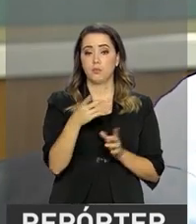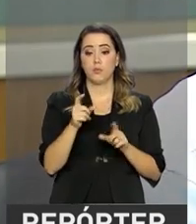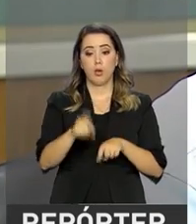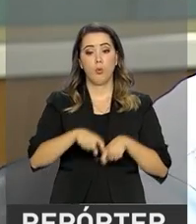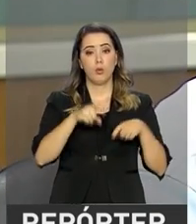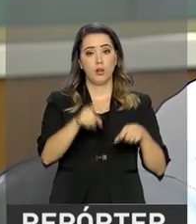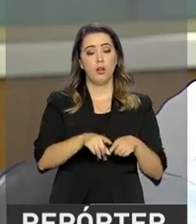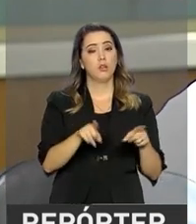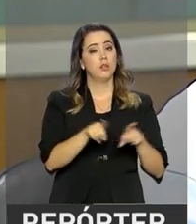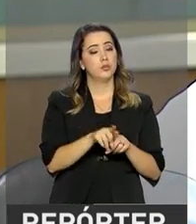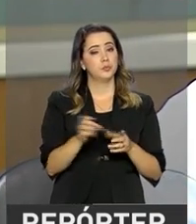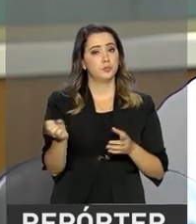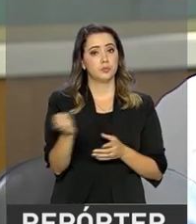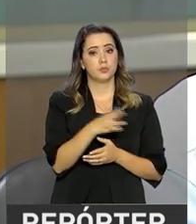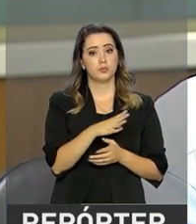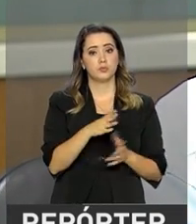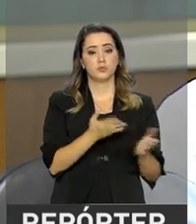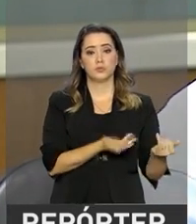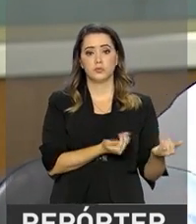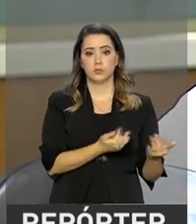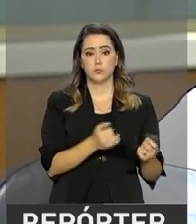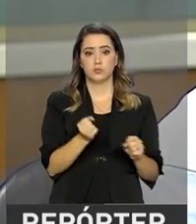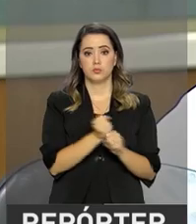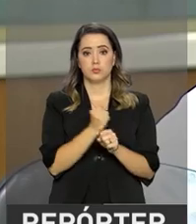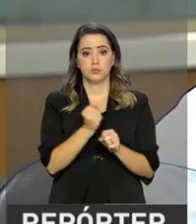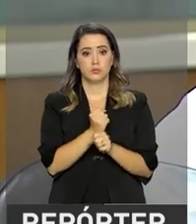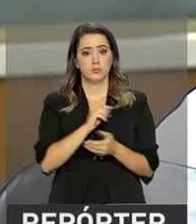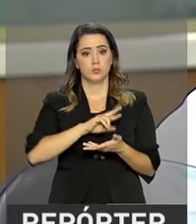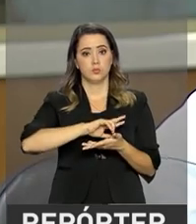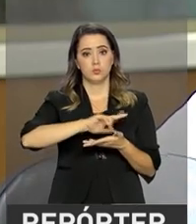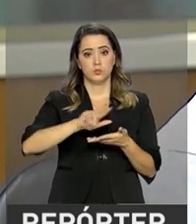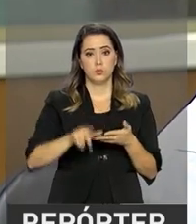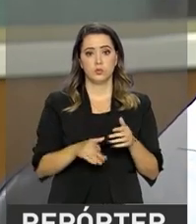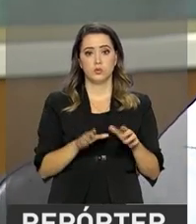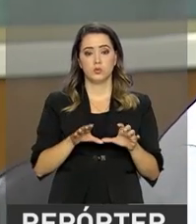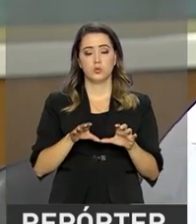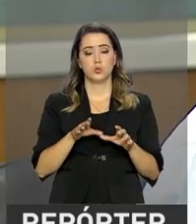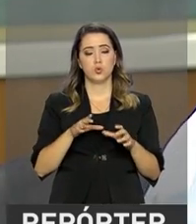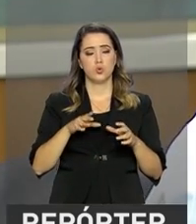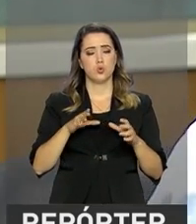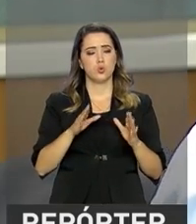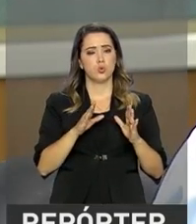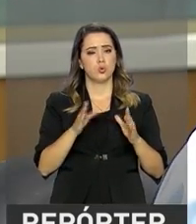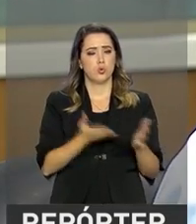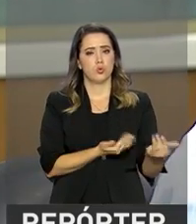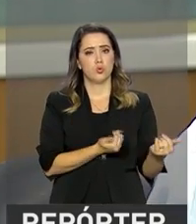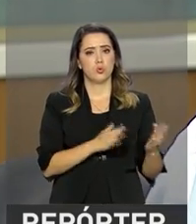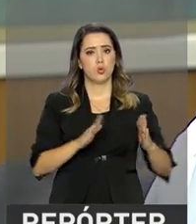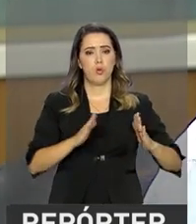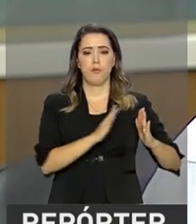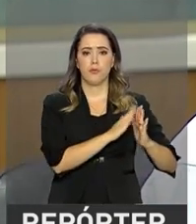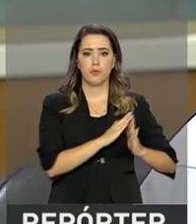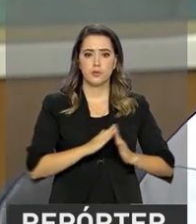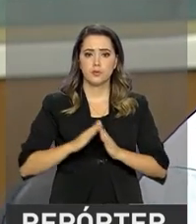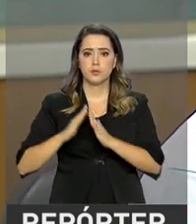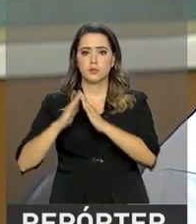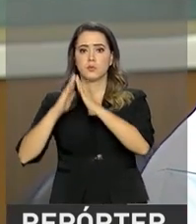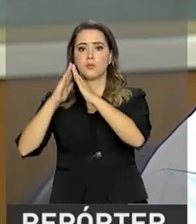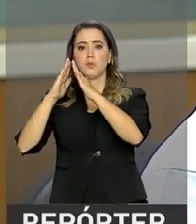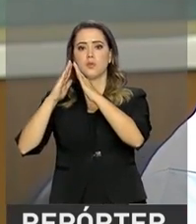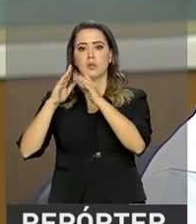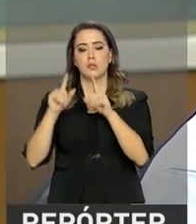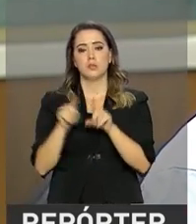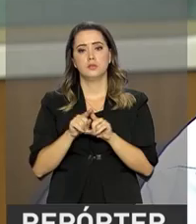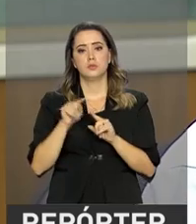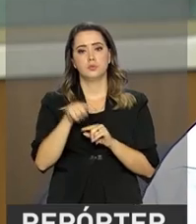jovem que impõe para empreendedorismo para jovens nas favelas a implantação de 27 unidades da estação juventude